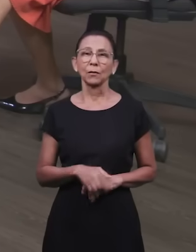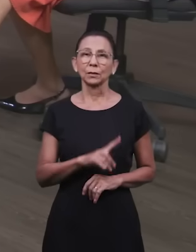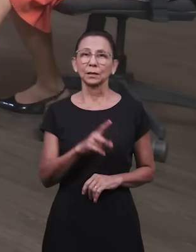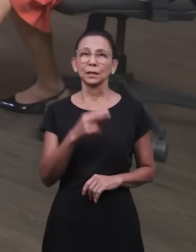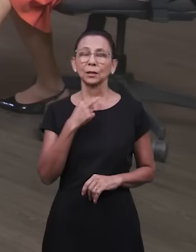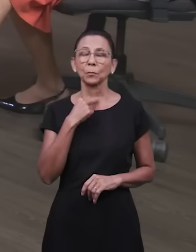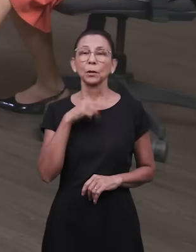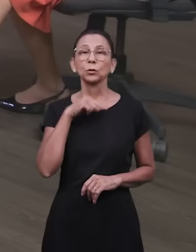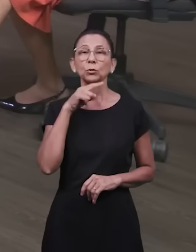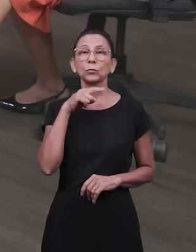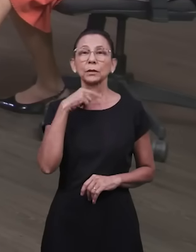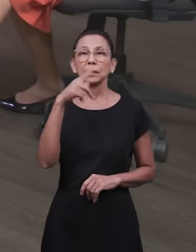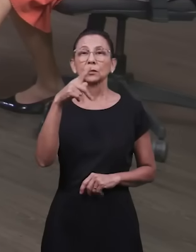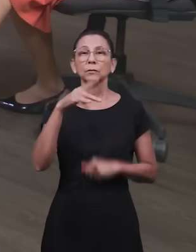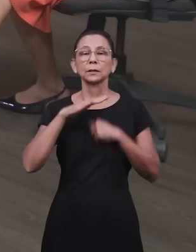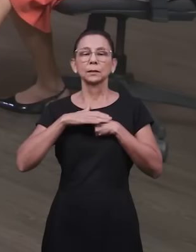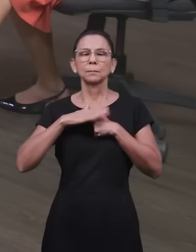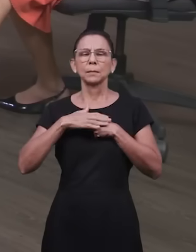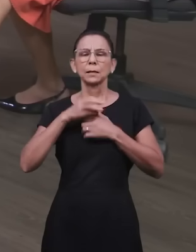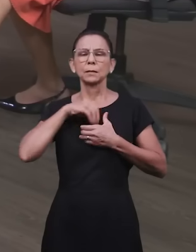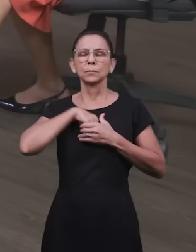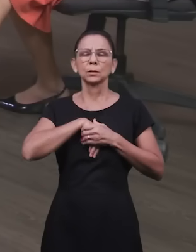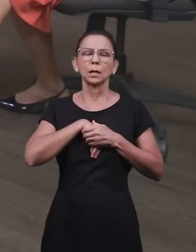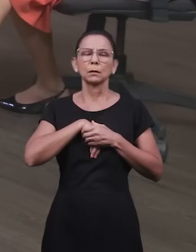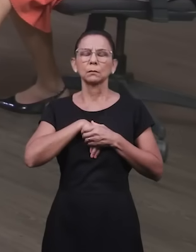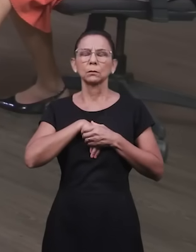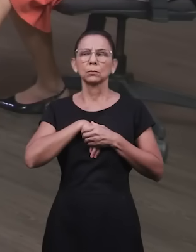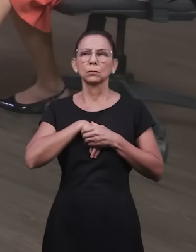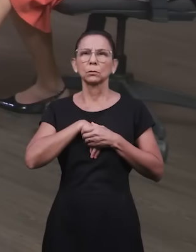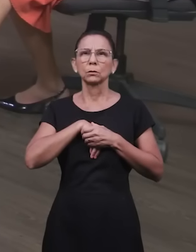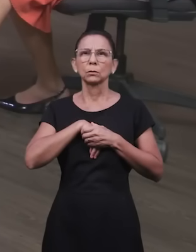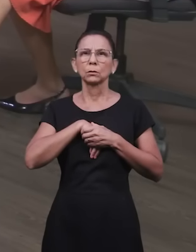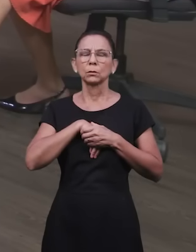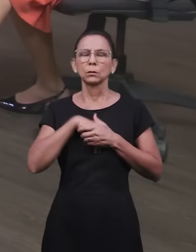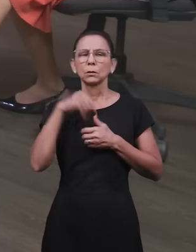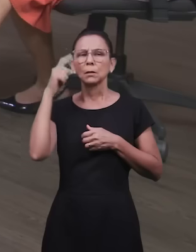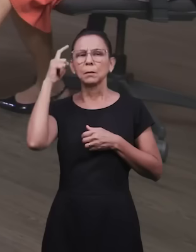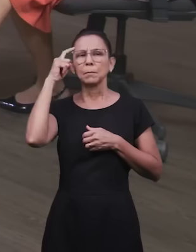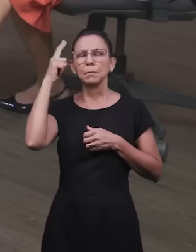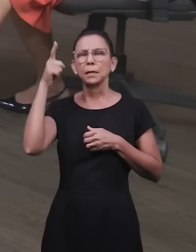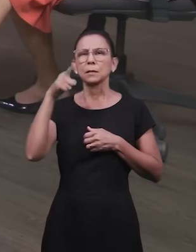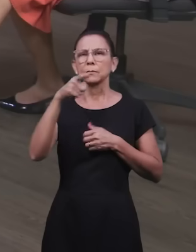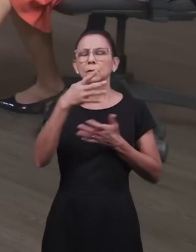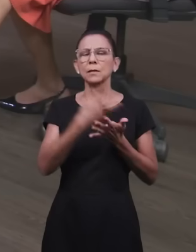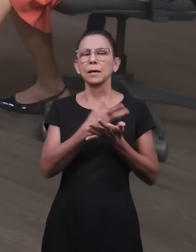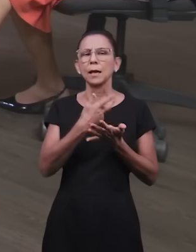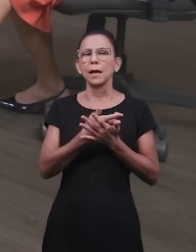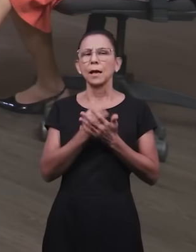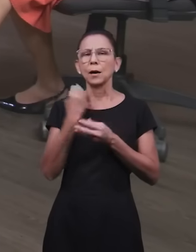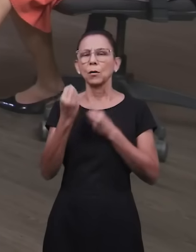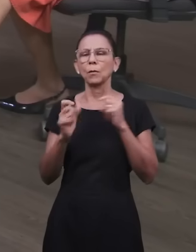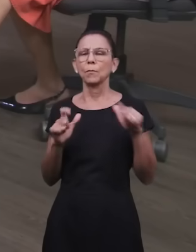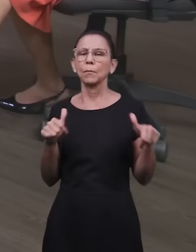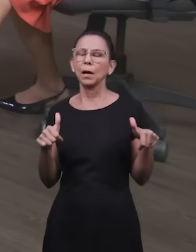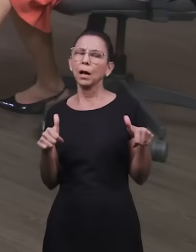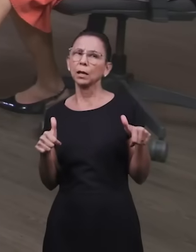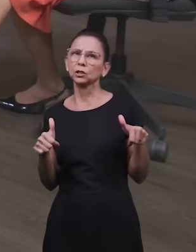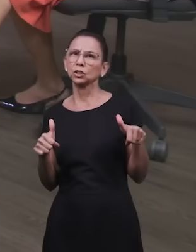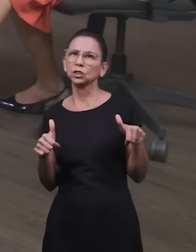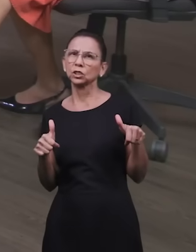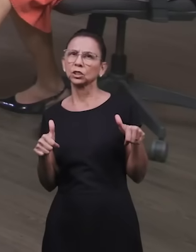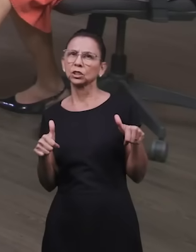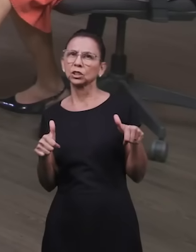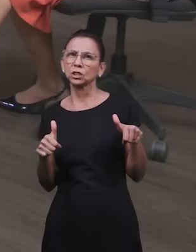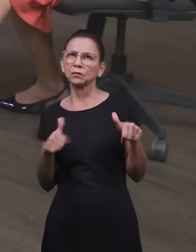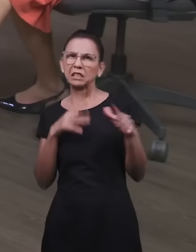Não duvide tanto das suas possibilidades. Procure saber como é que você reage quando você erra.